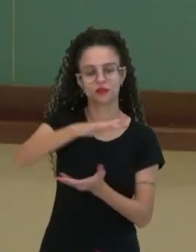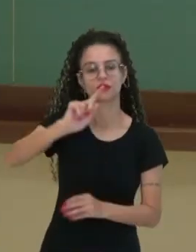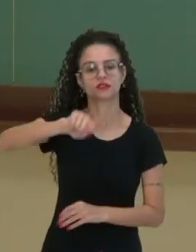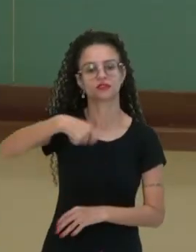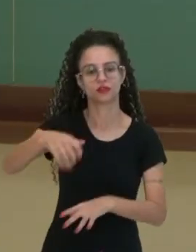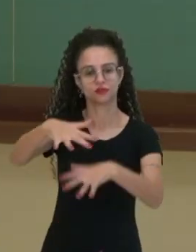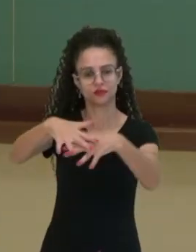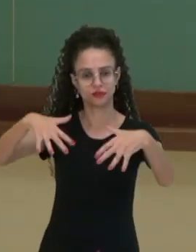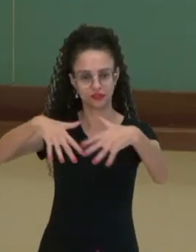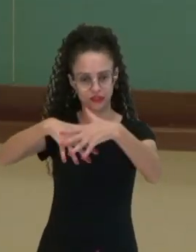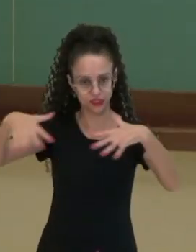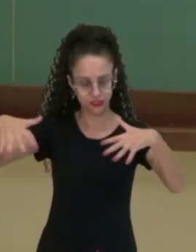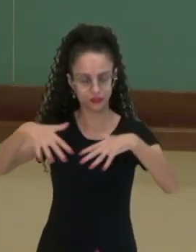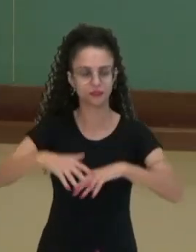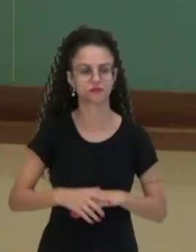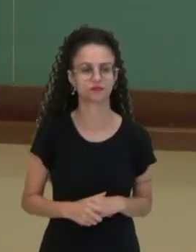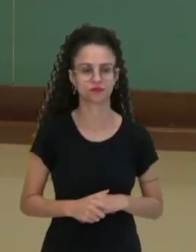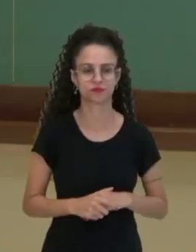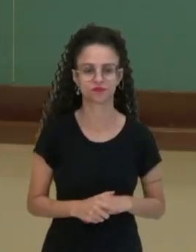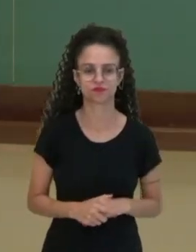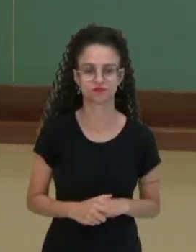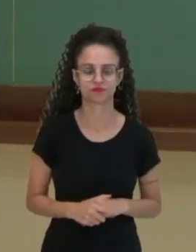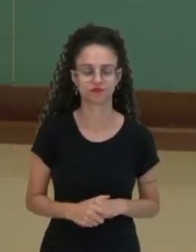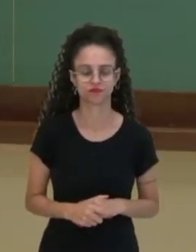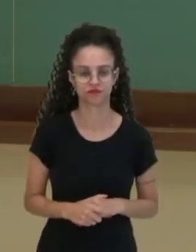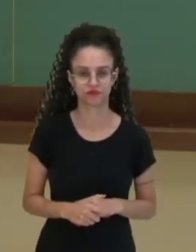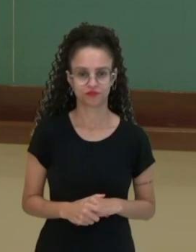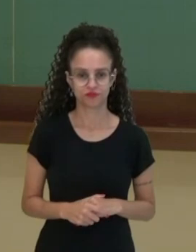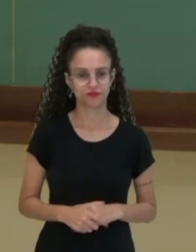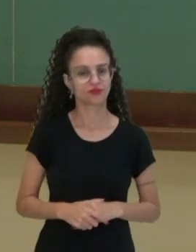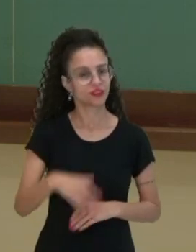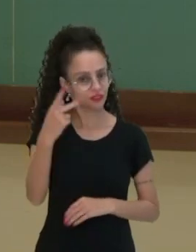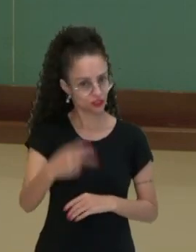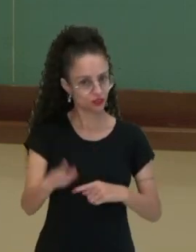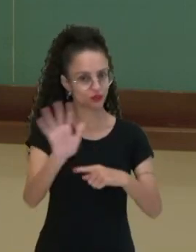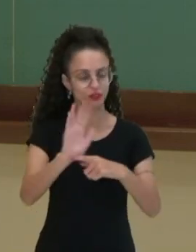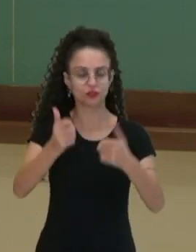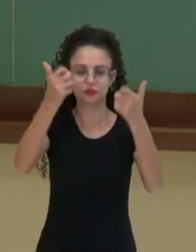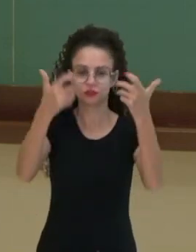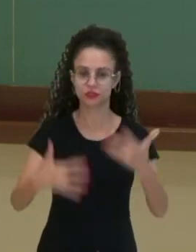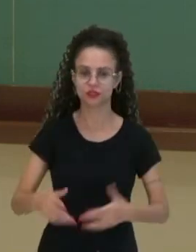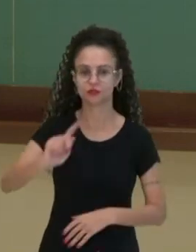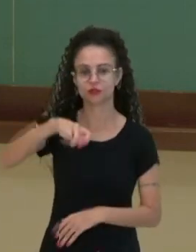chamar de teia alimentar. Neste vídeo nós falamos